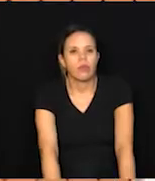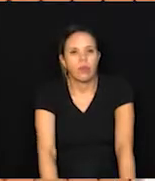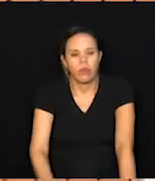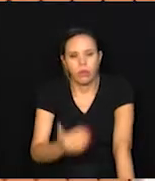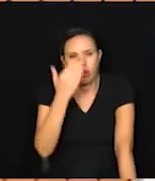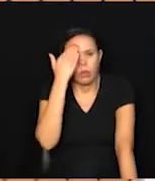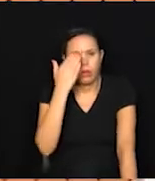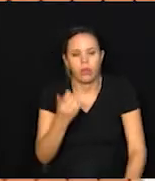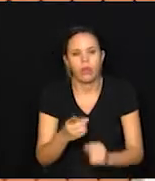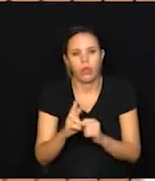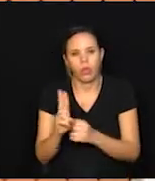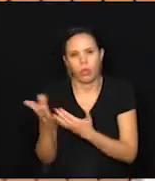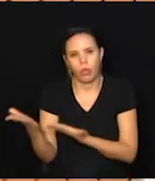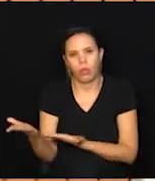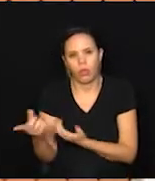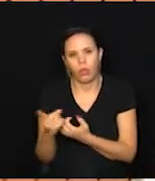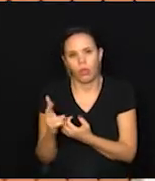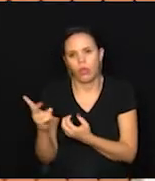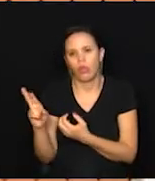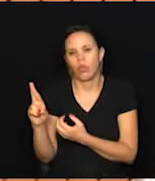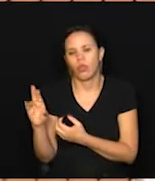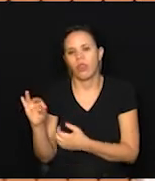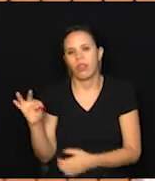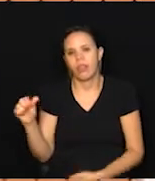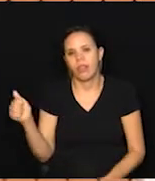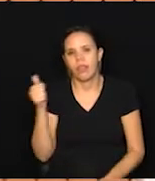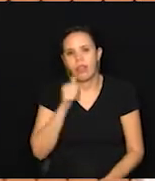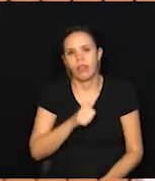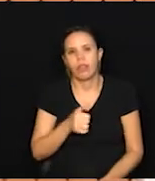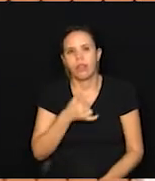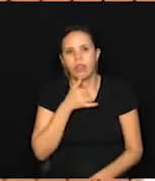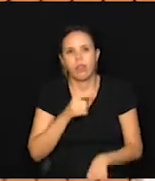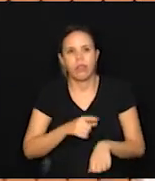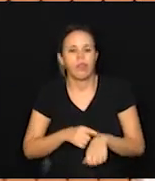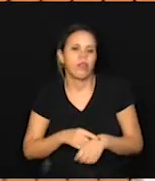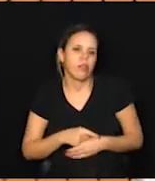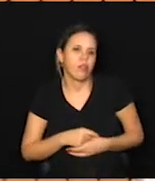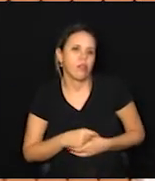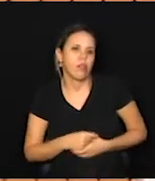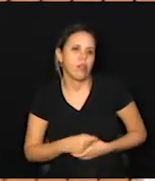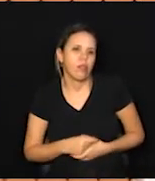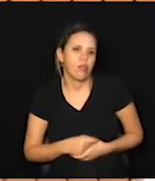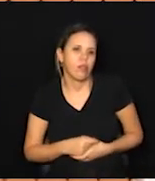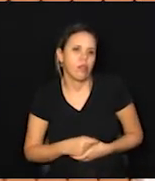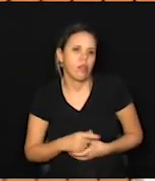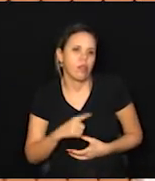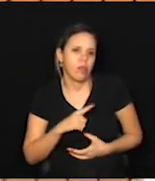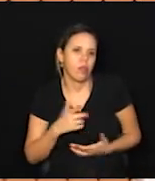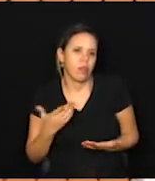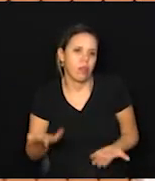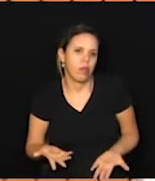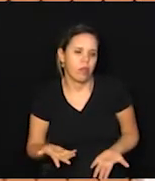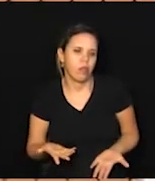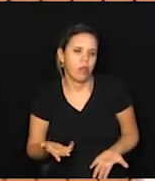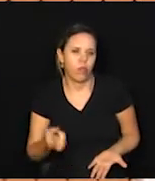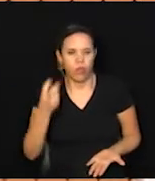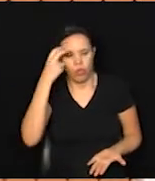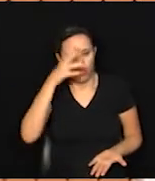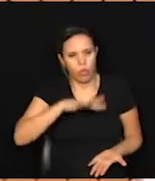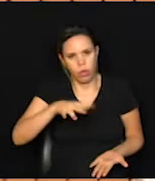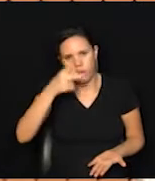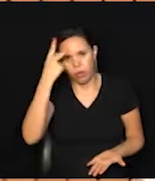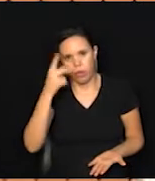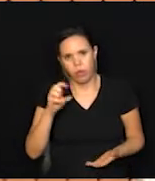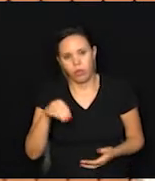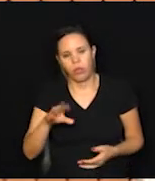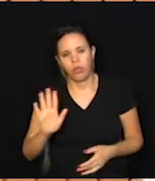Obrigado, doutor Sérgio, doutora Cíntia. É, infelizmente, nós temos, né, a nossa cultura. Só um